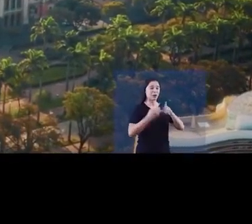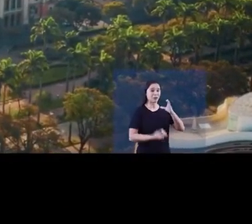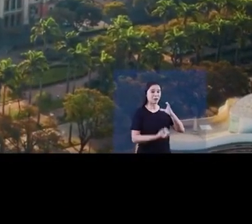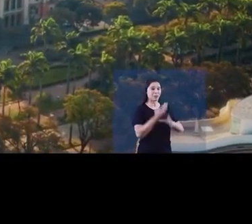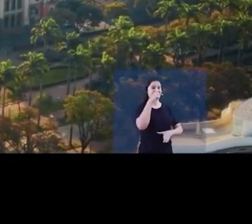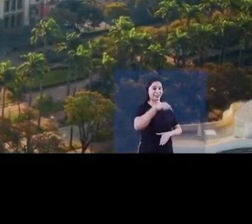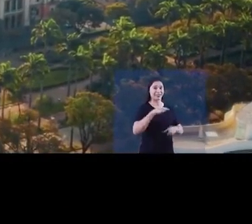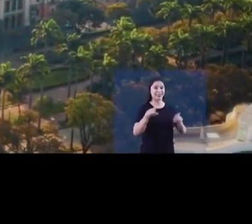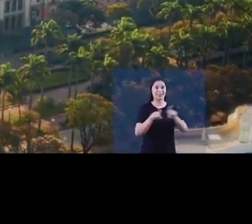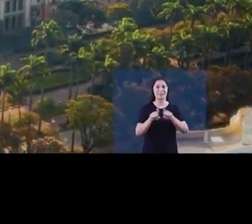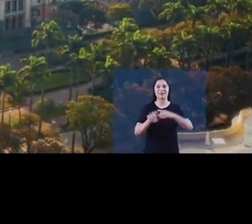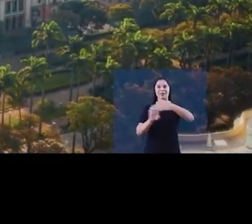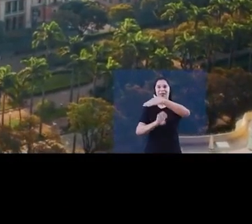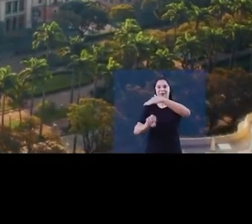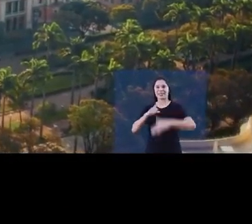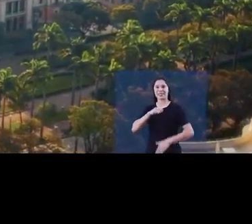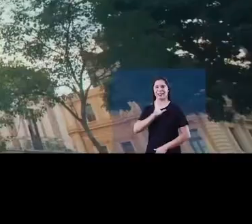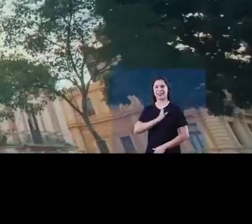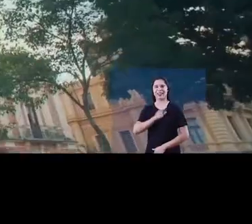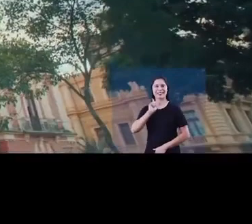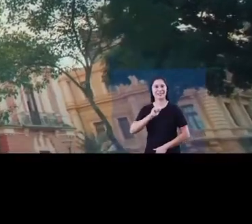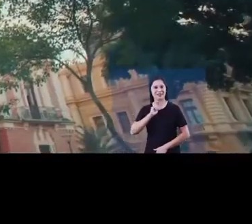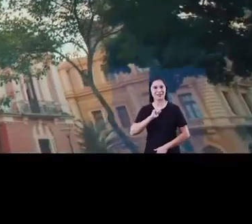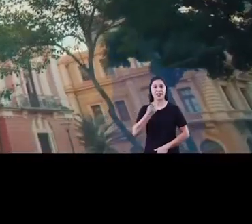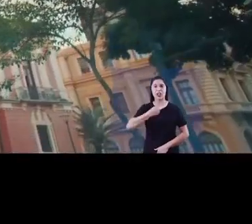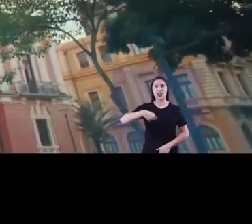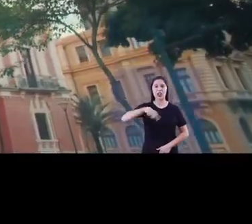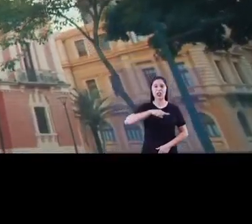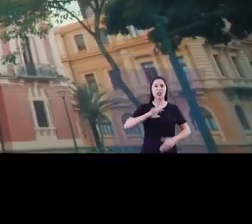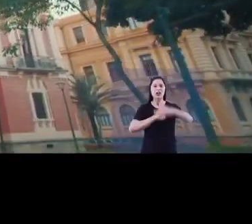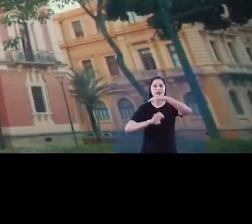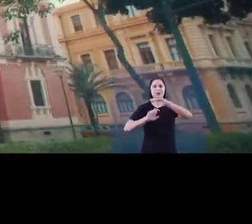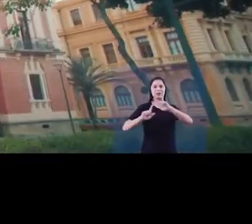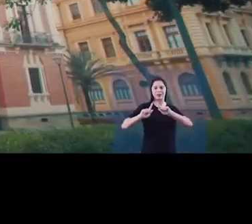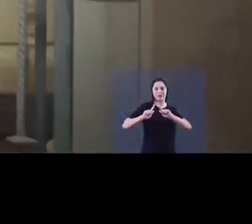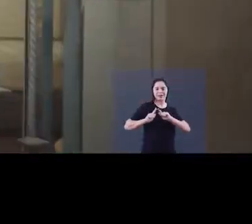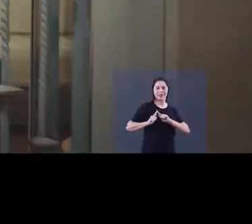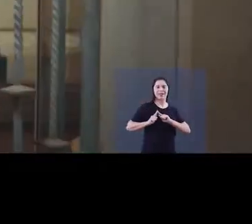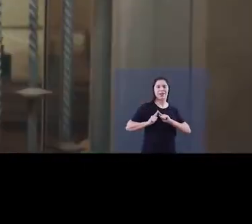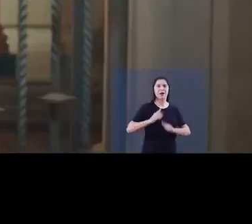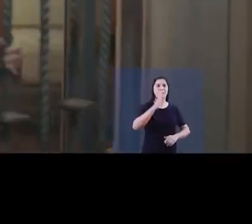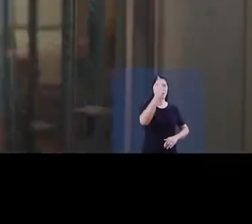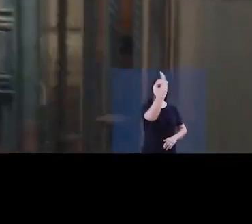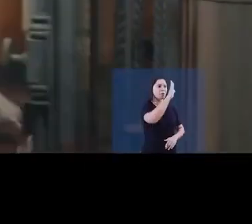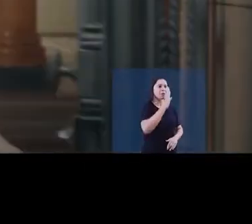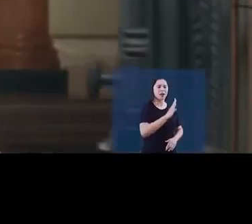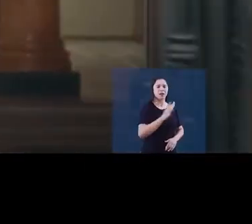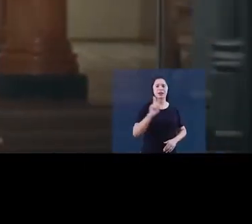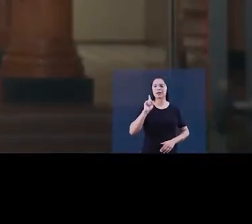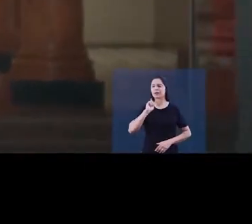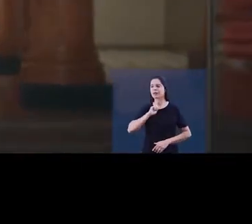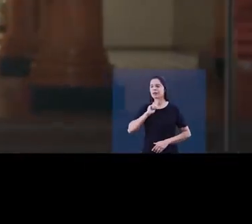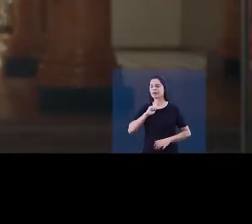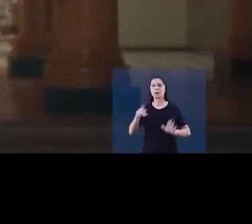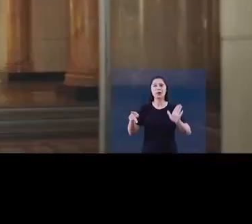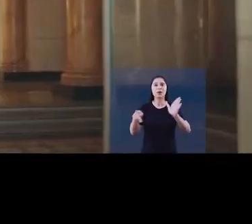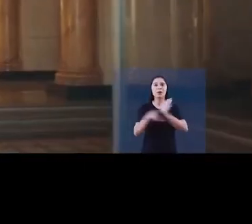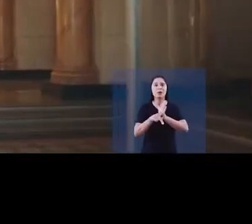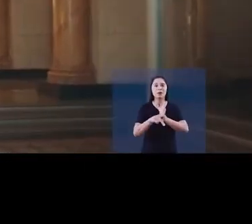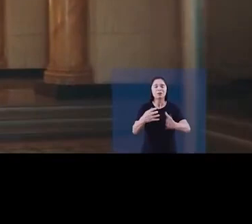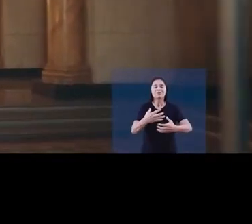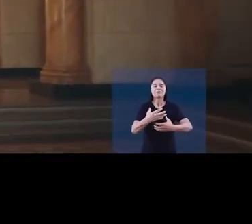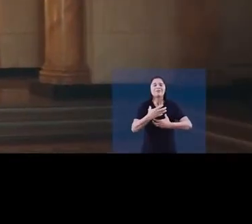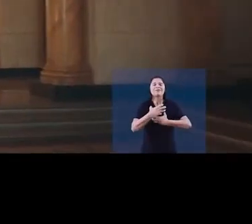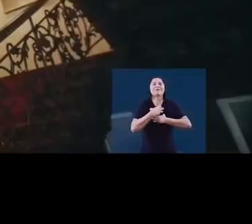Brasileira de nascimento, mineira de coração. É assim que nós da Gerdau nos sentimos. Aqui